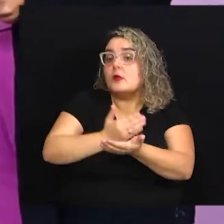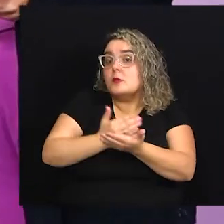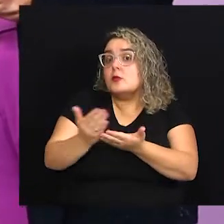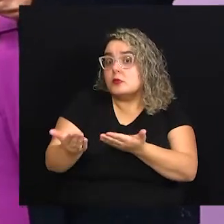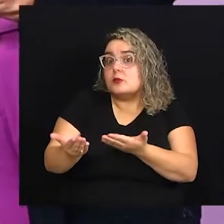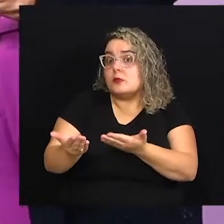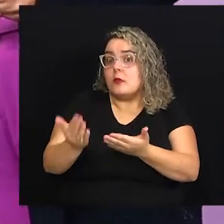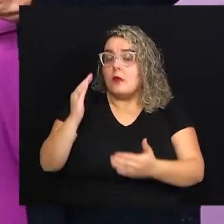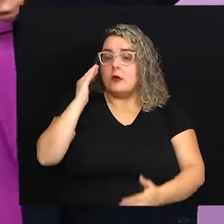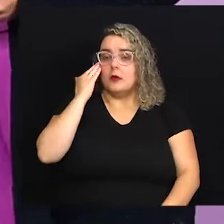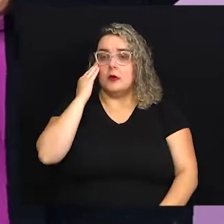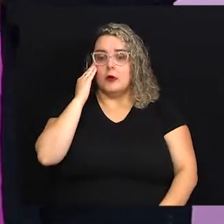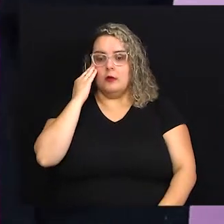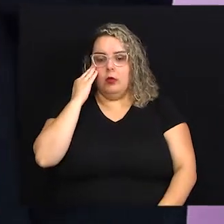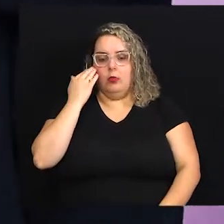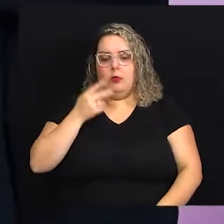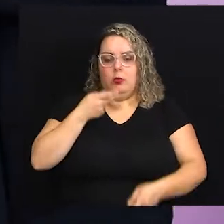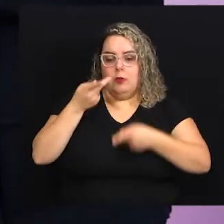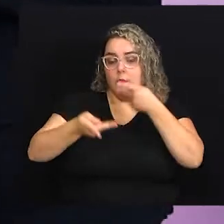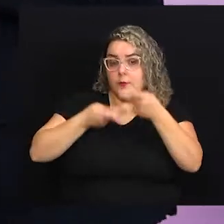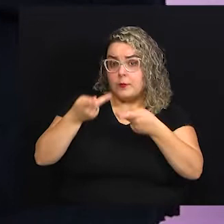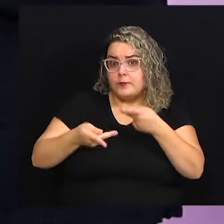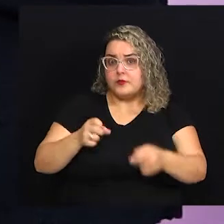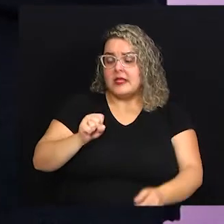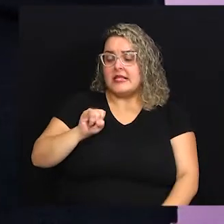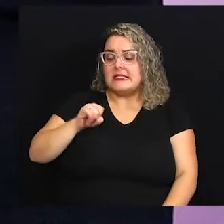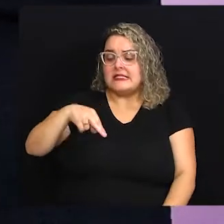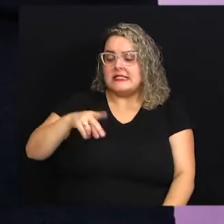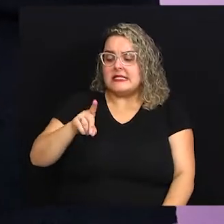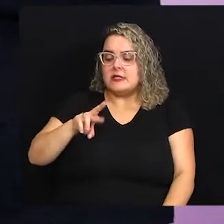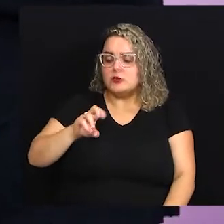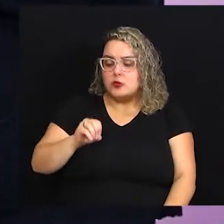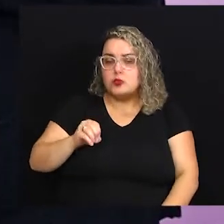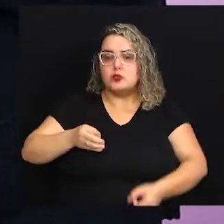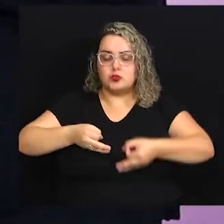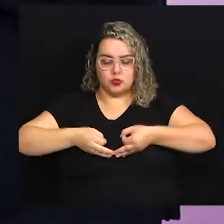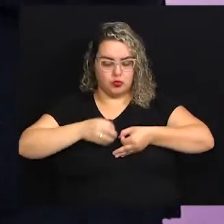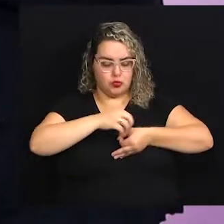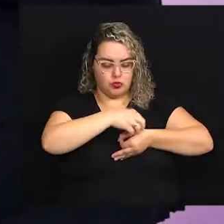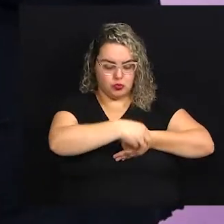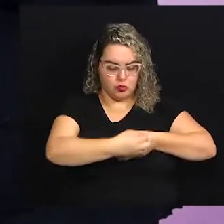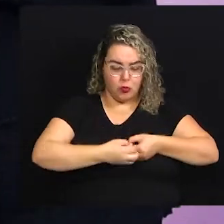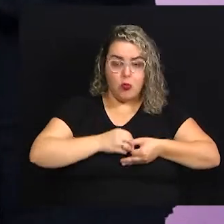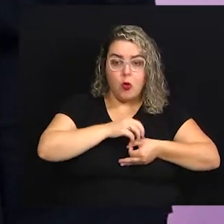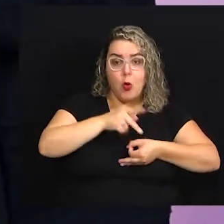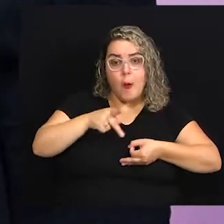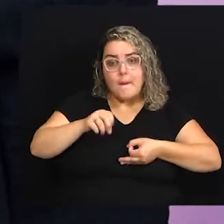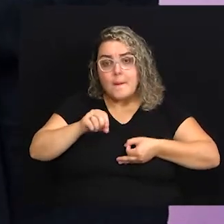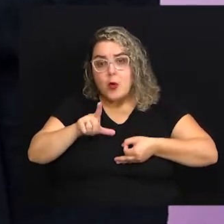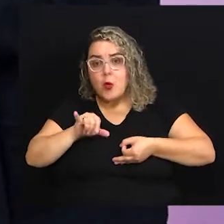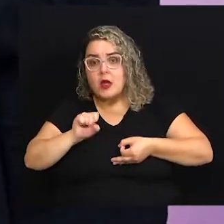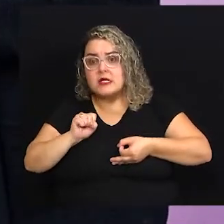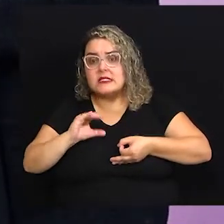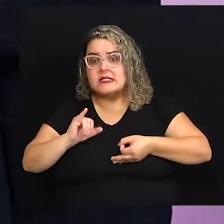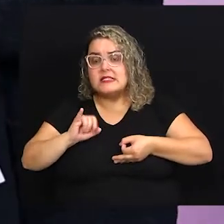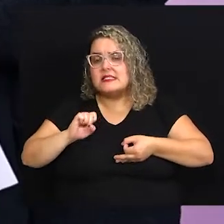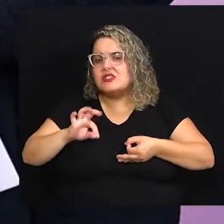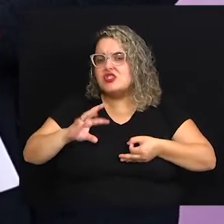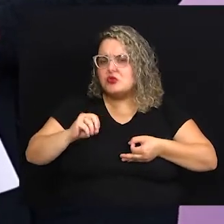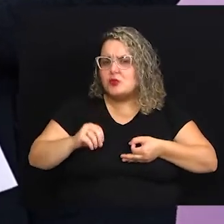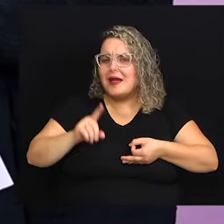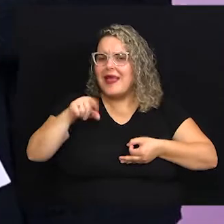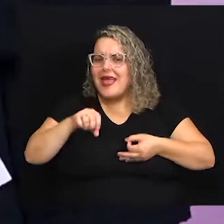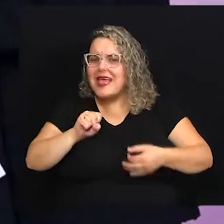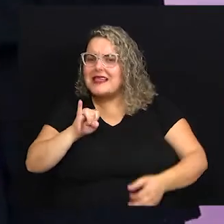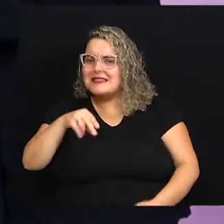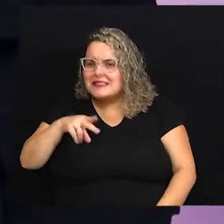vamos começar a entender, né? A gente fala muito síndrome dos ovários policísticos, mas o que é essa síndrome? E